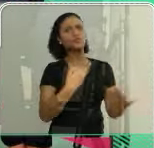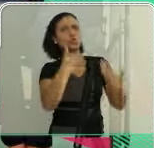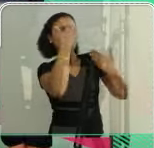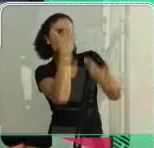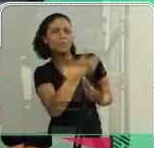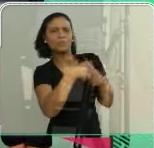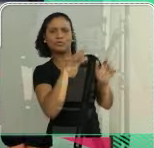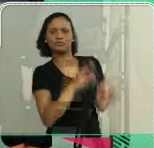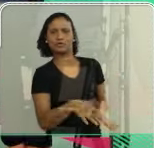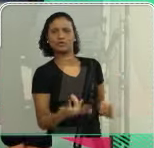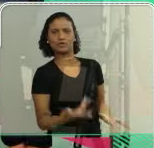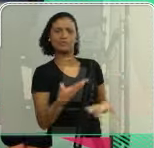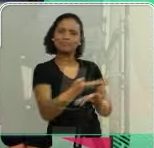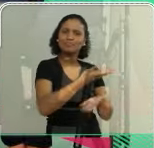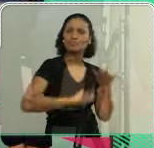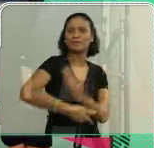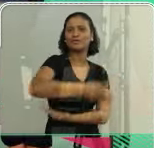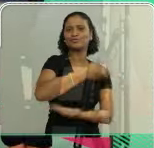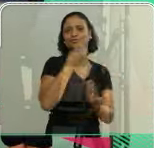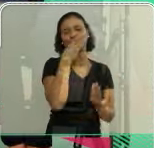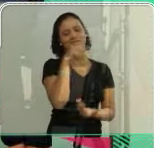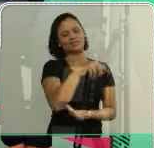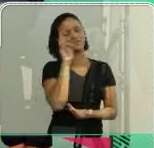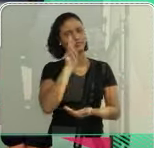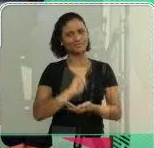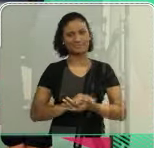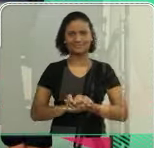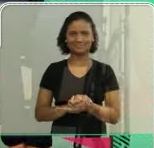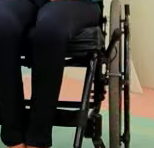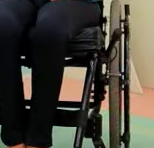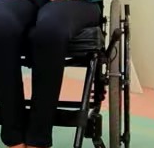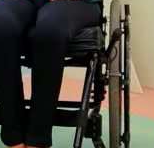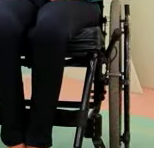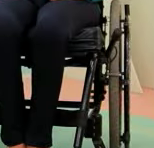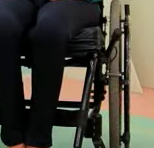obrigada mesmo por estar aqui com a gente hoje, compartilhando mais um pouquinho dessa trajetória.